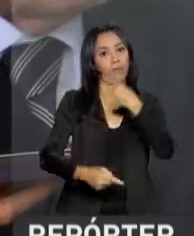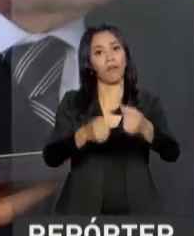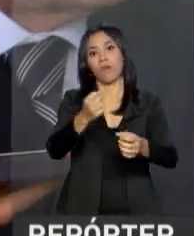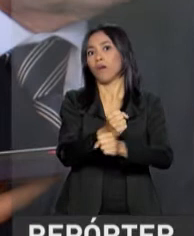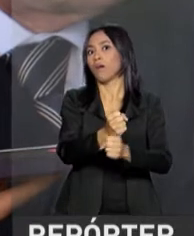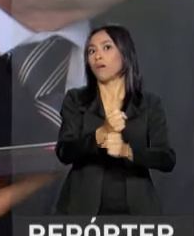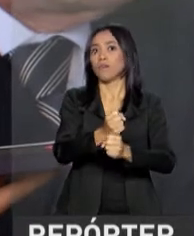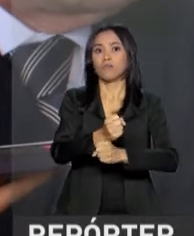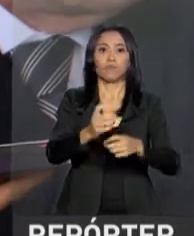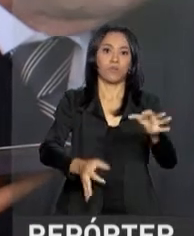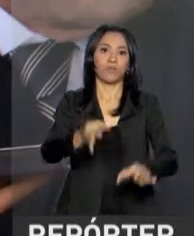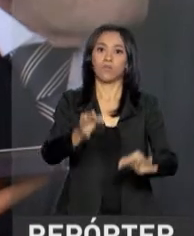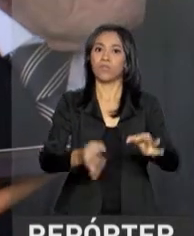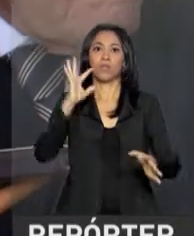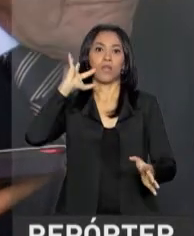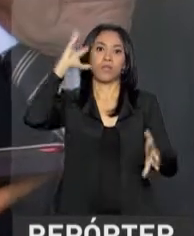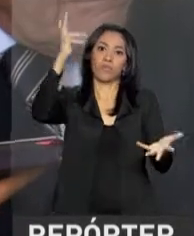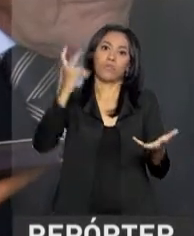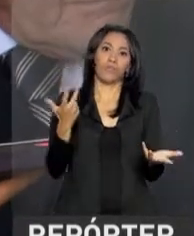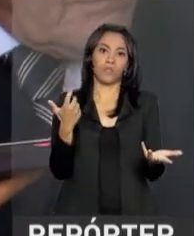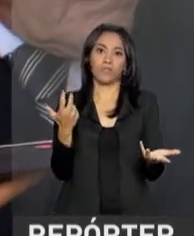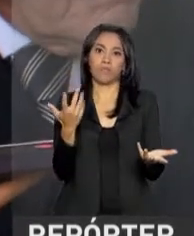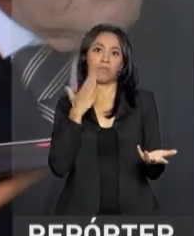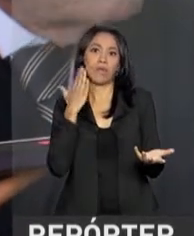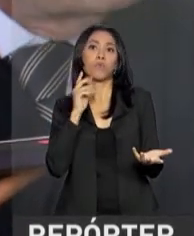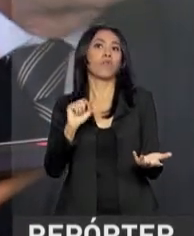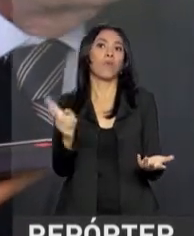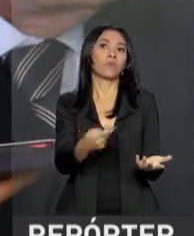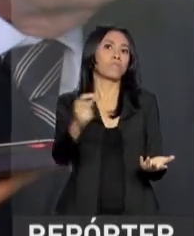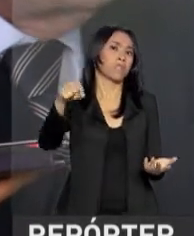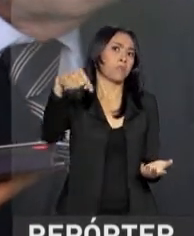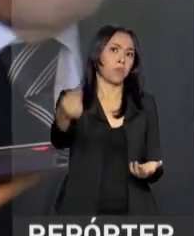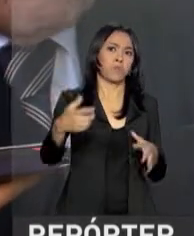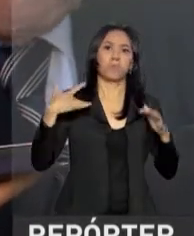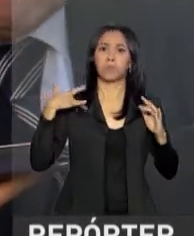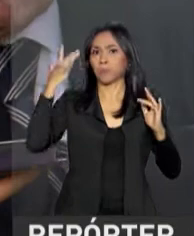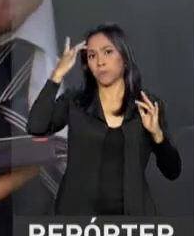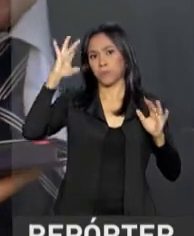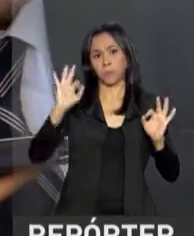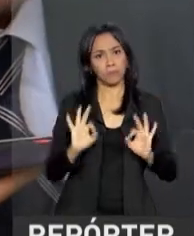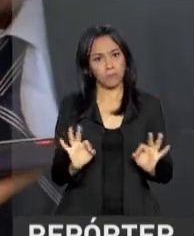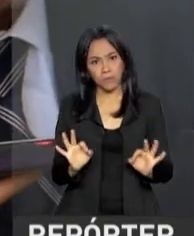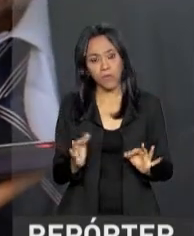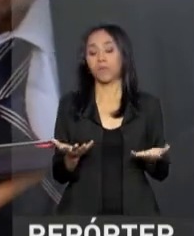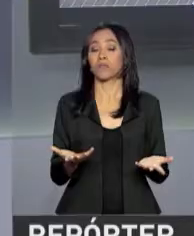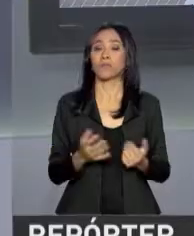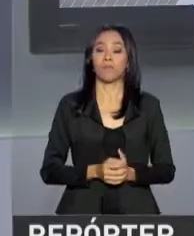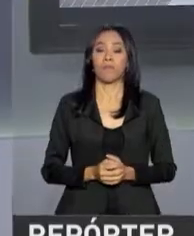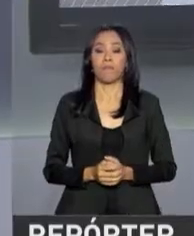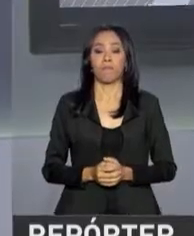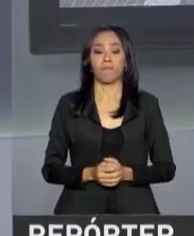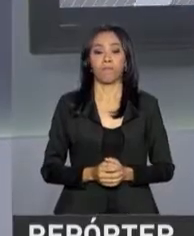de demandas cujo resultado é incerto e depois é a execução é dessas sentenças